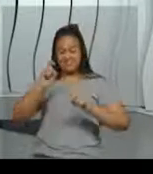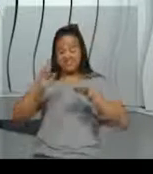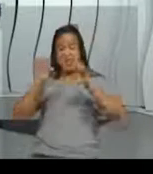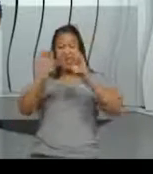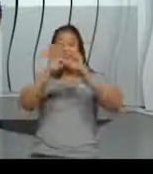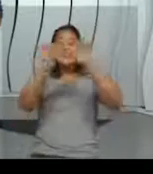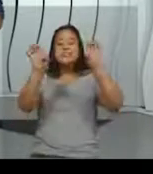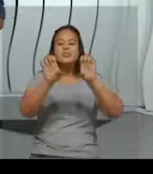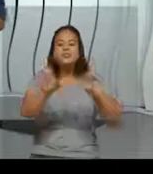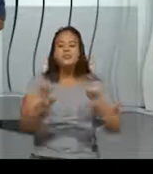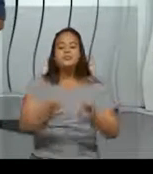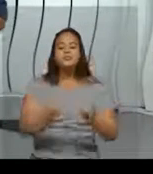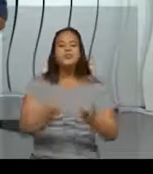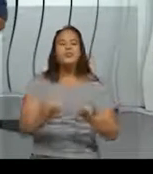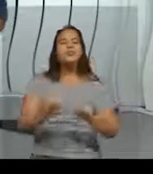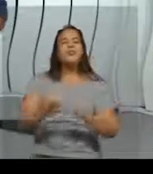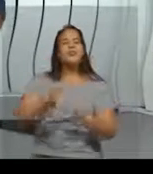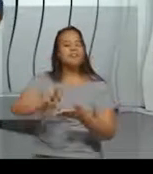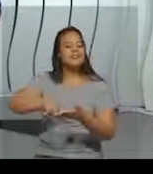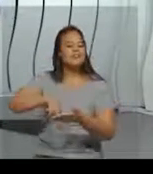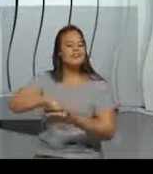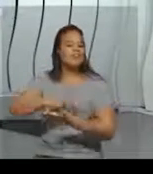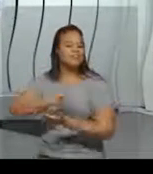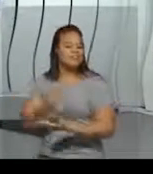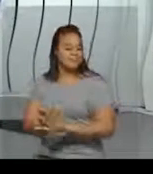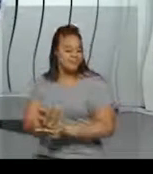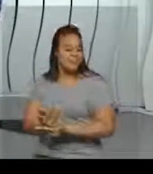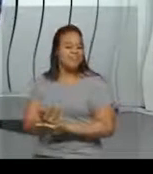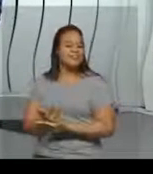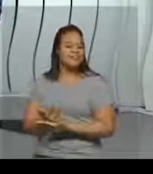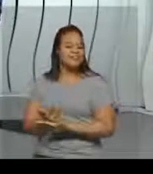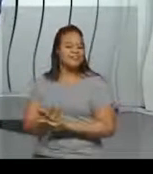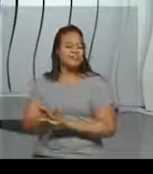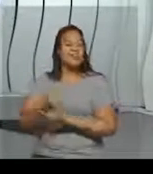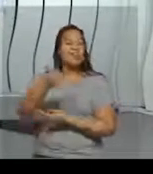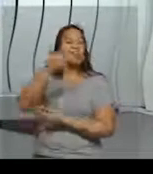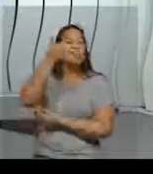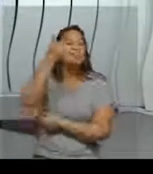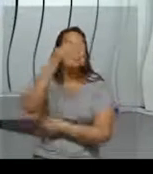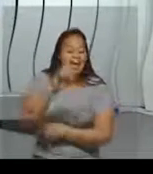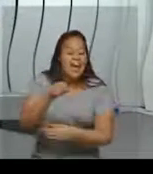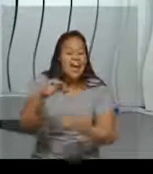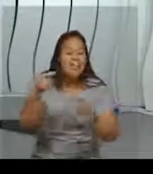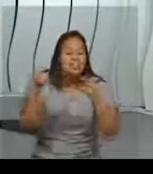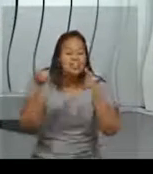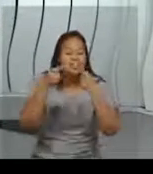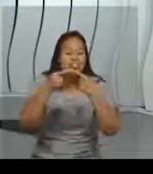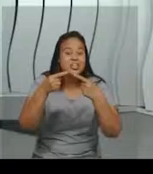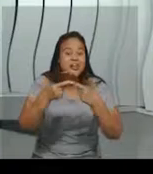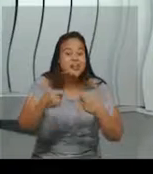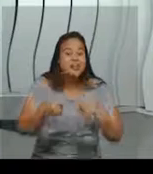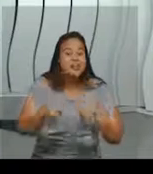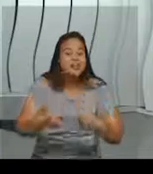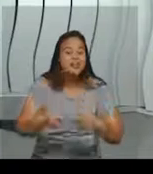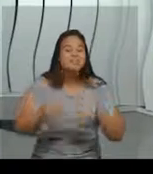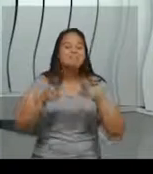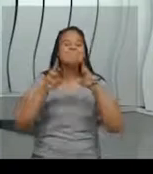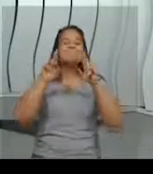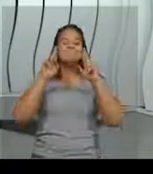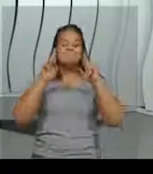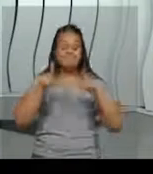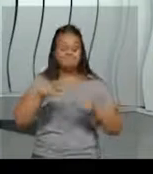essa variação de dança. Vocês viram, né? 10 tipos diferentes